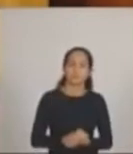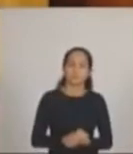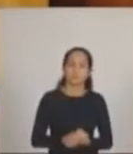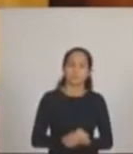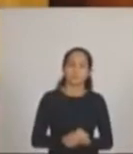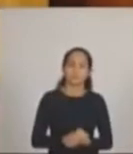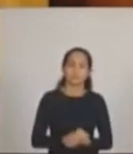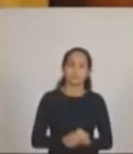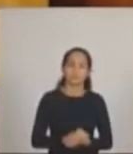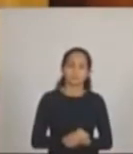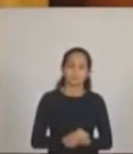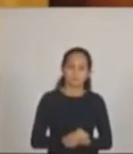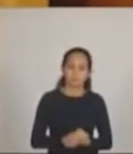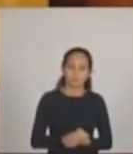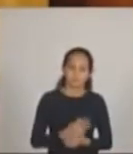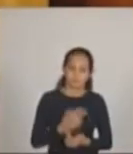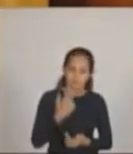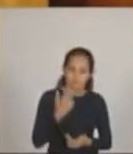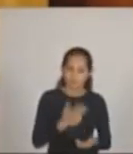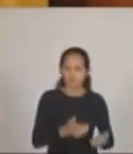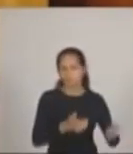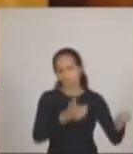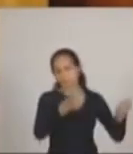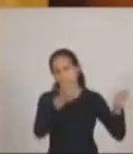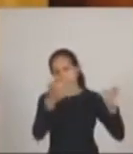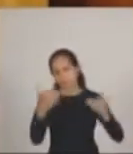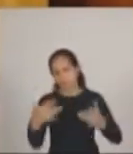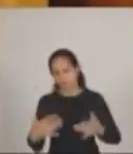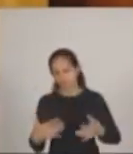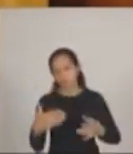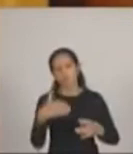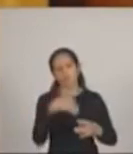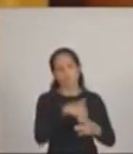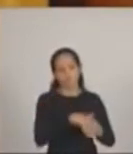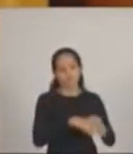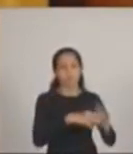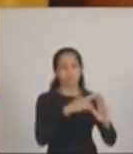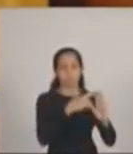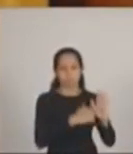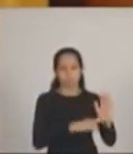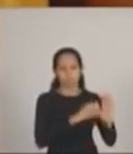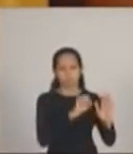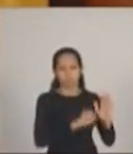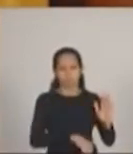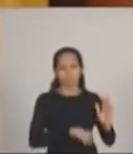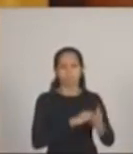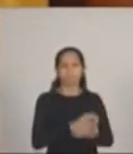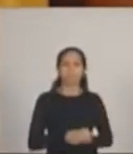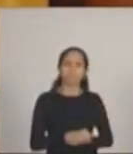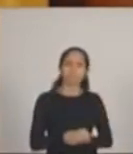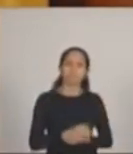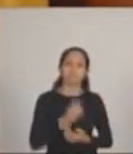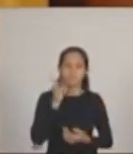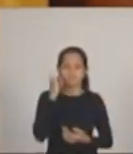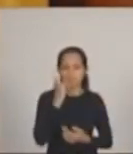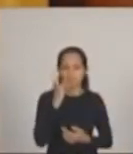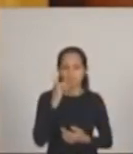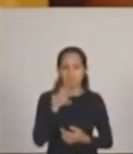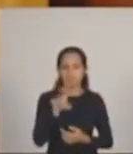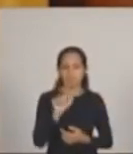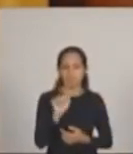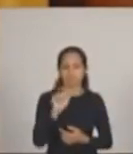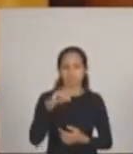Após quase que o relato da Comissão de Justiça, voto com o relator. Com o relator, como voto, deputado Alexandre Chambinho.